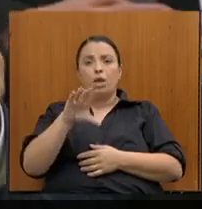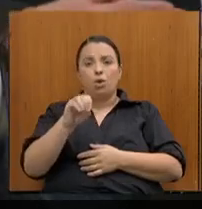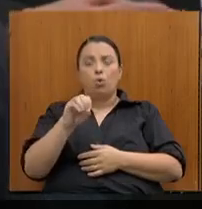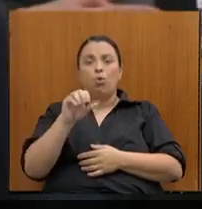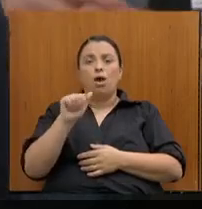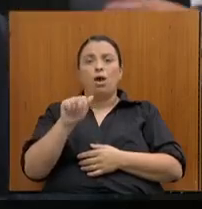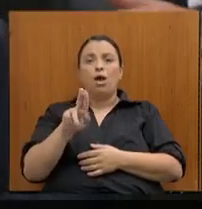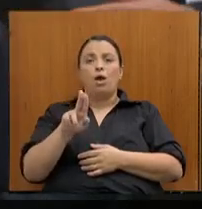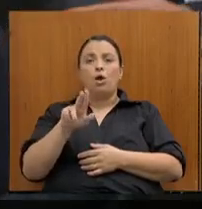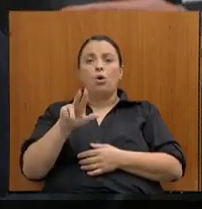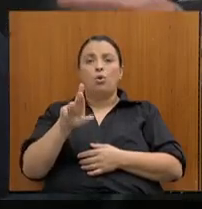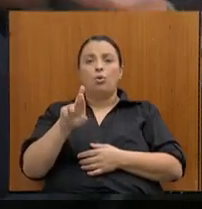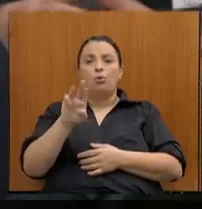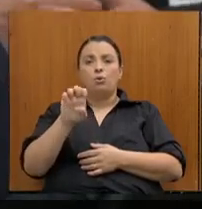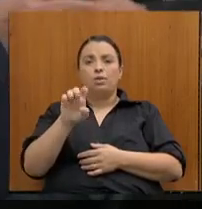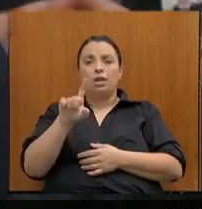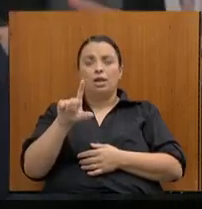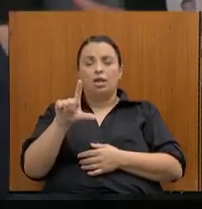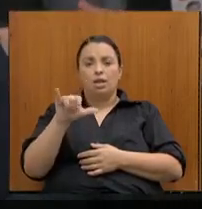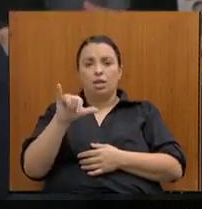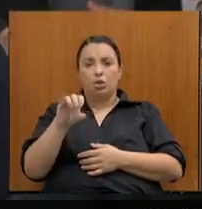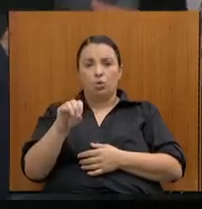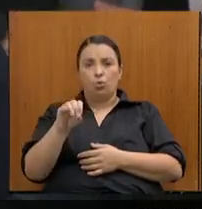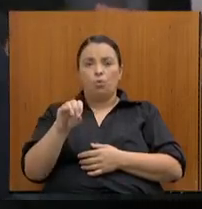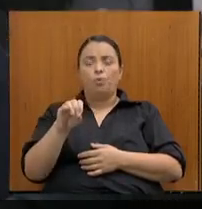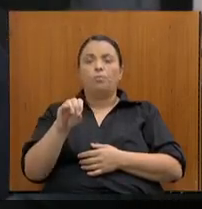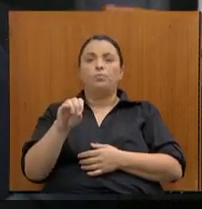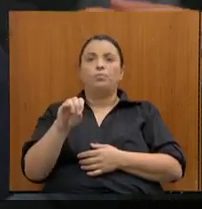subir aqui também ah tá